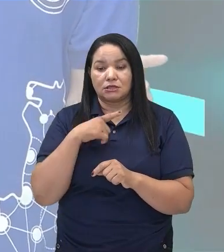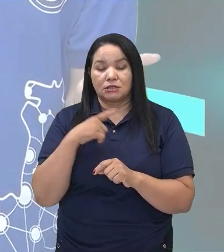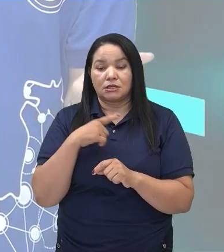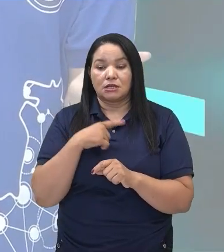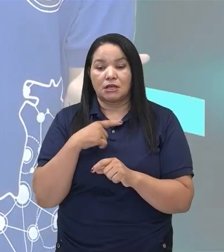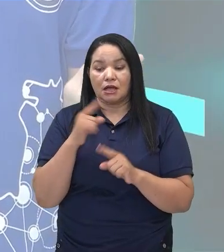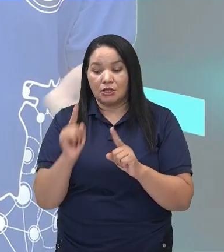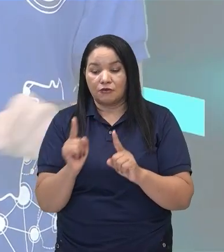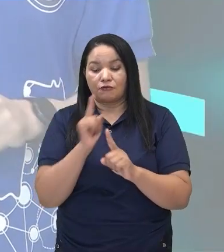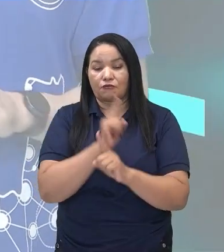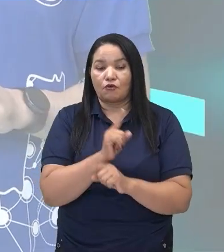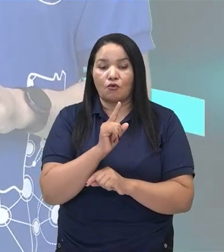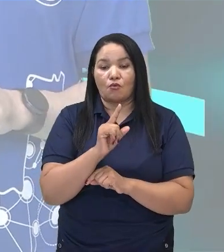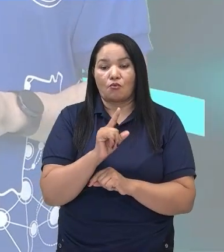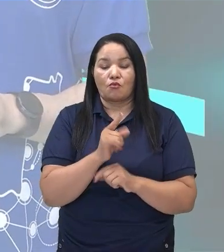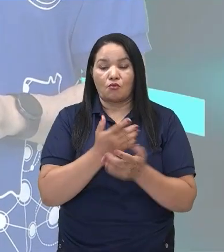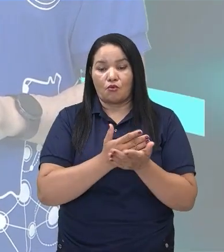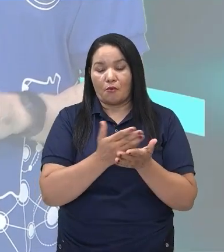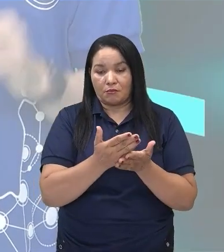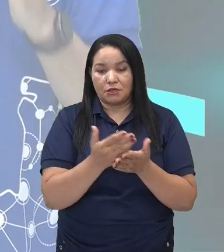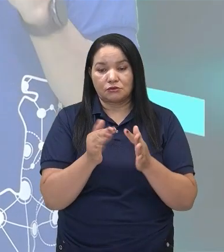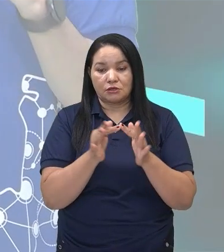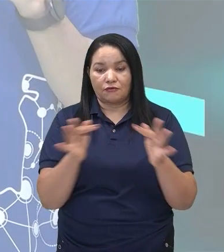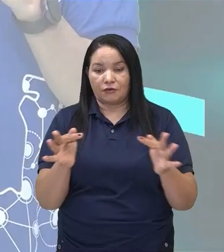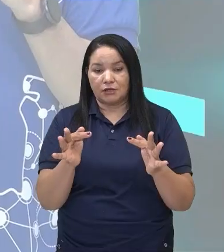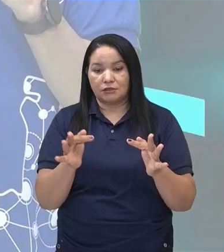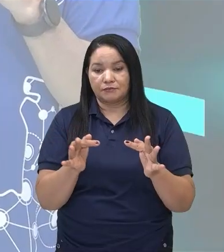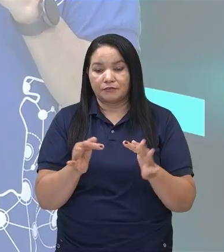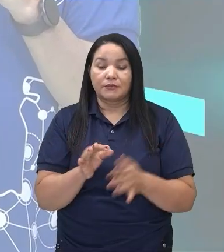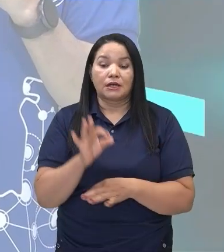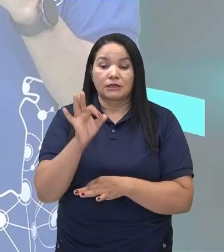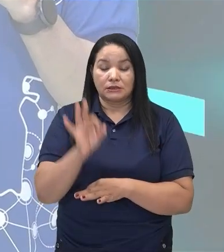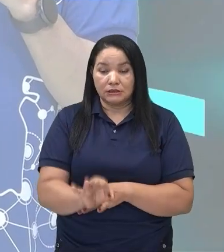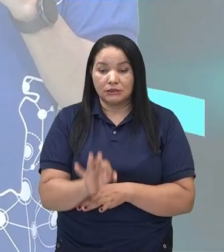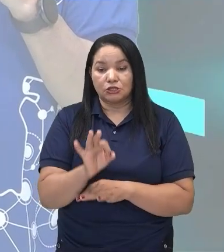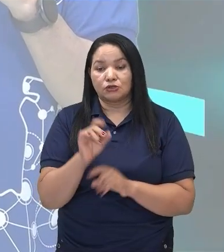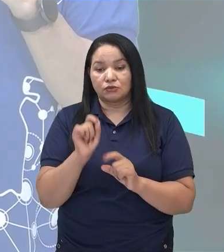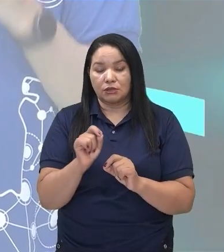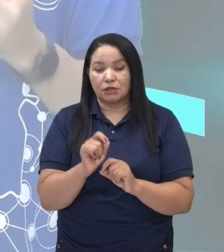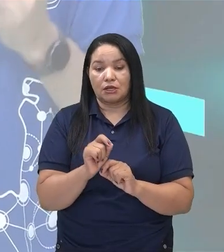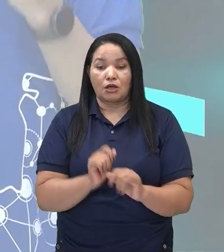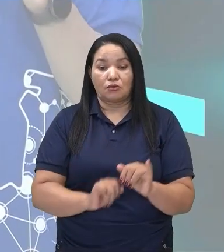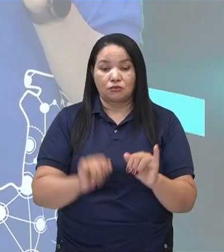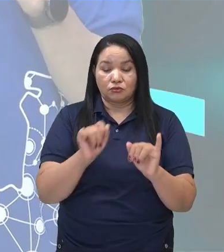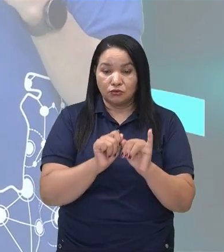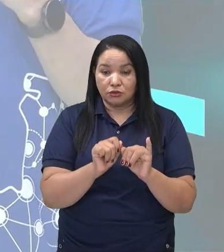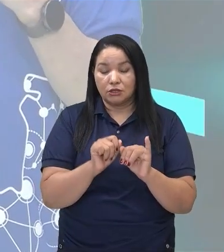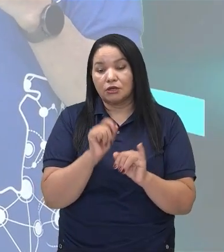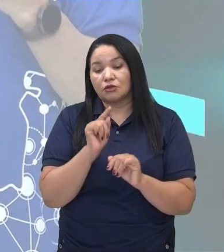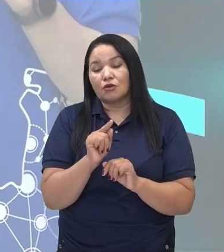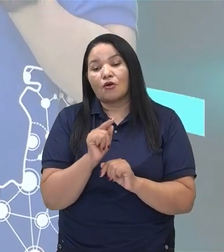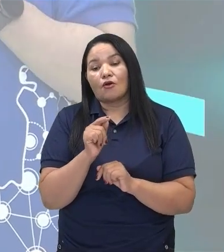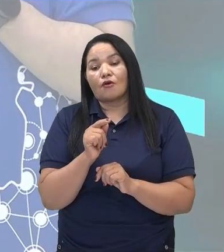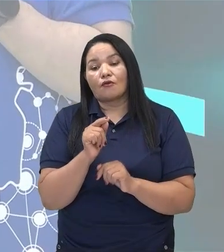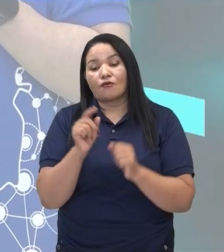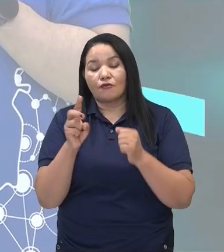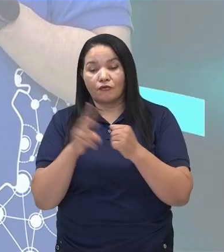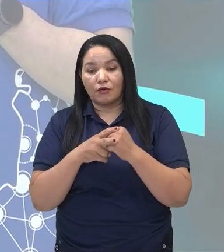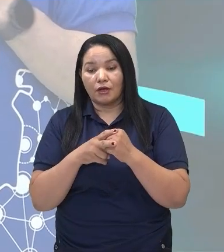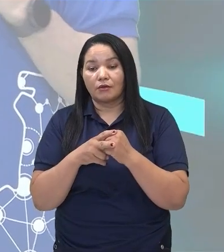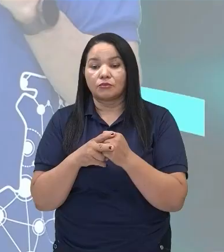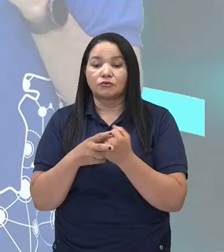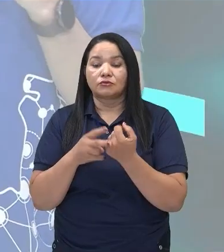vir para o começo, tá certo? Frases afirmativas, eu tenho o sujeito, que é de quem eu falo, daquilo que eu falo, verbo,